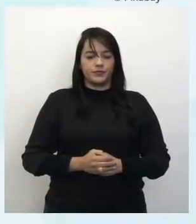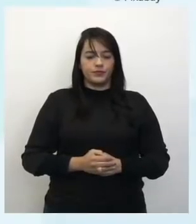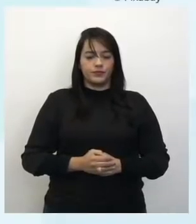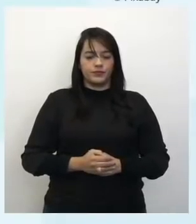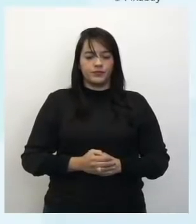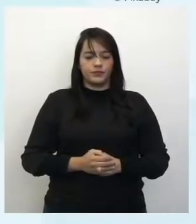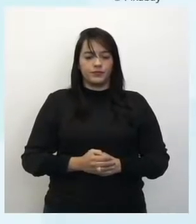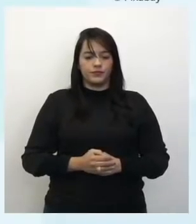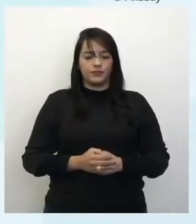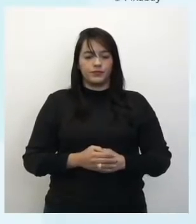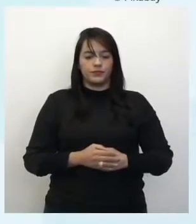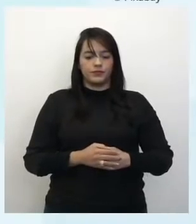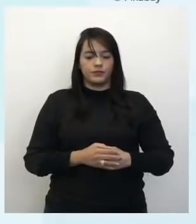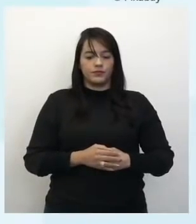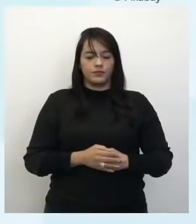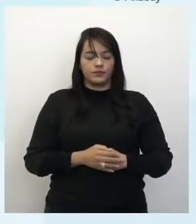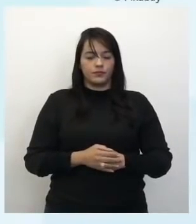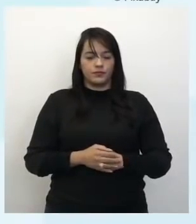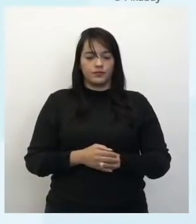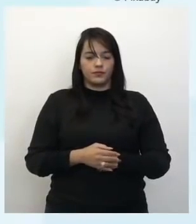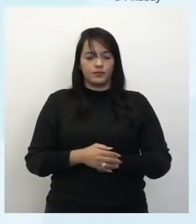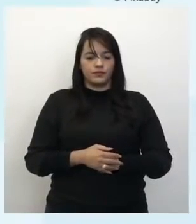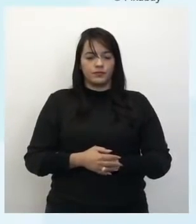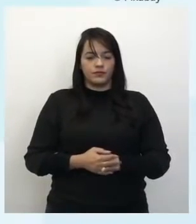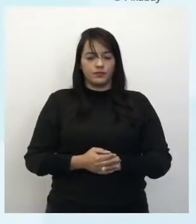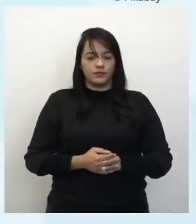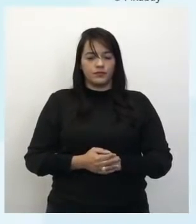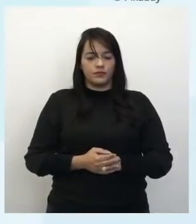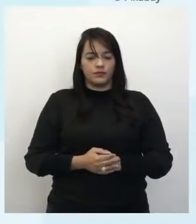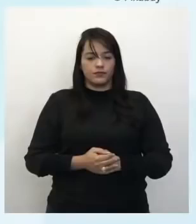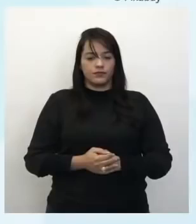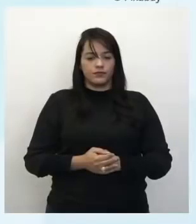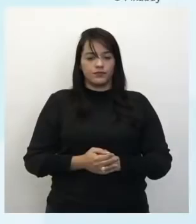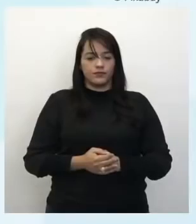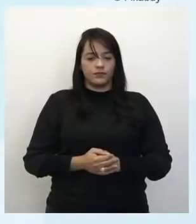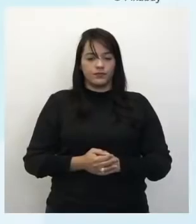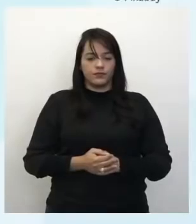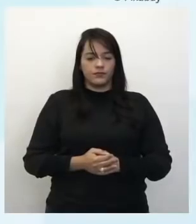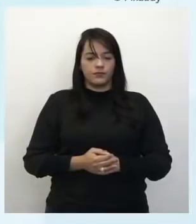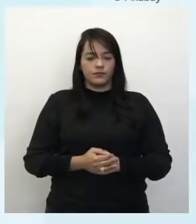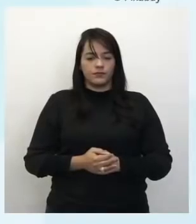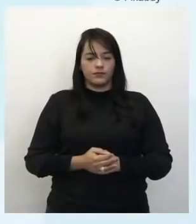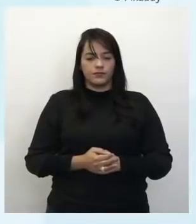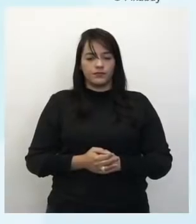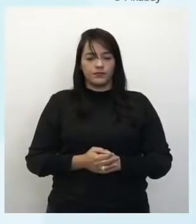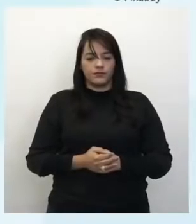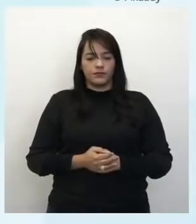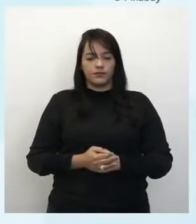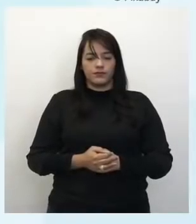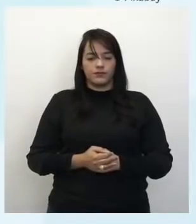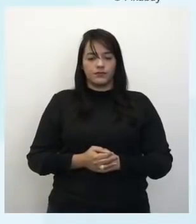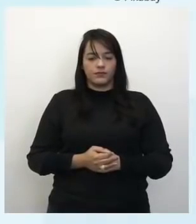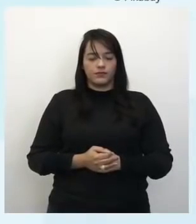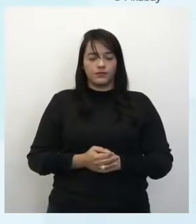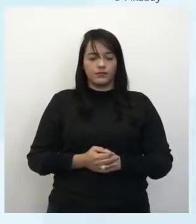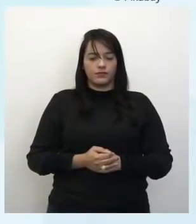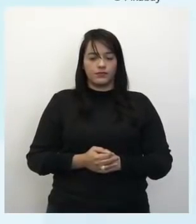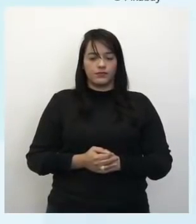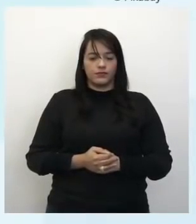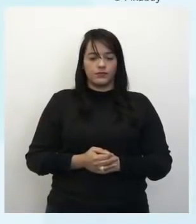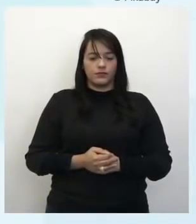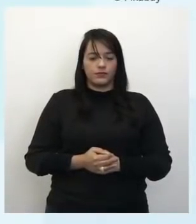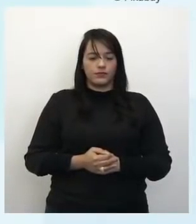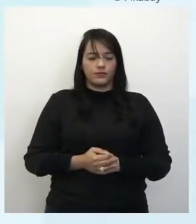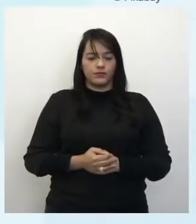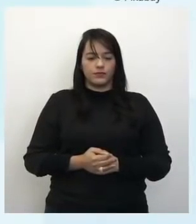land. Pine, oak, and cedar trees grow in the higher regions. The country's